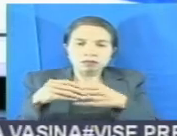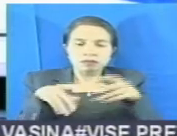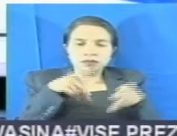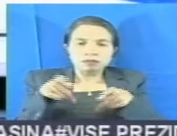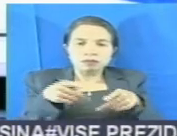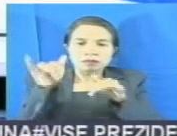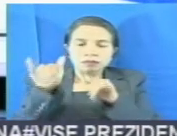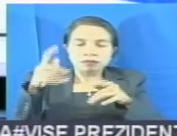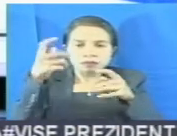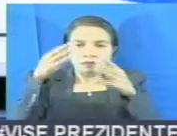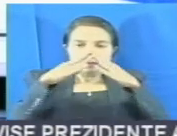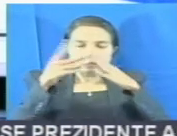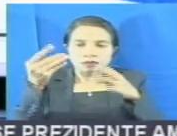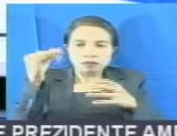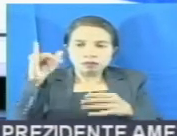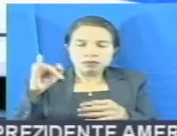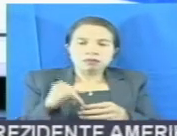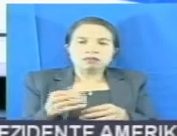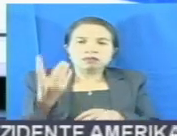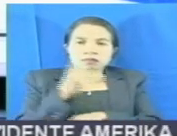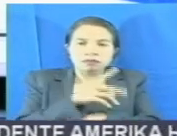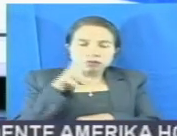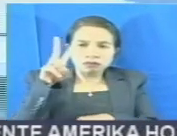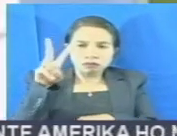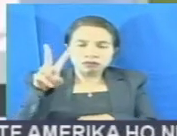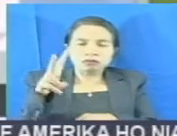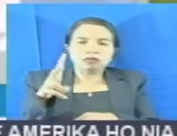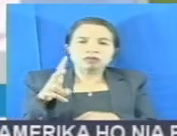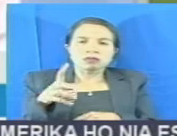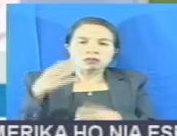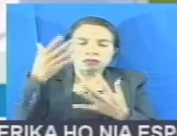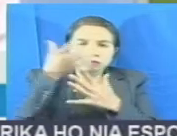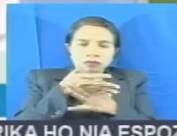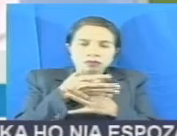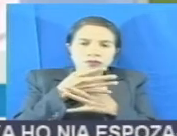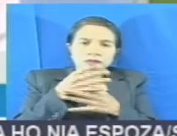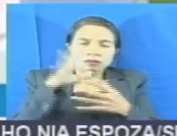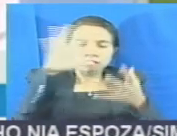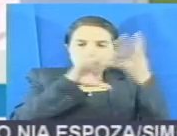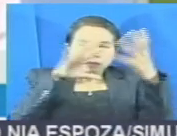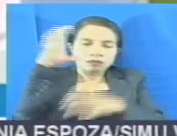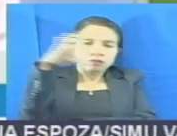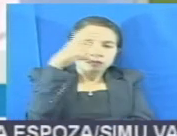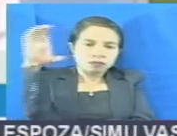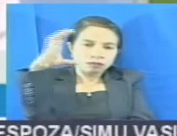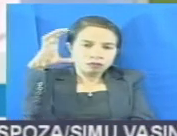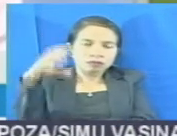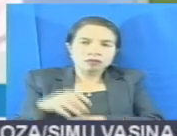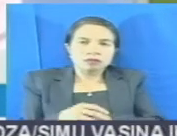a tua de Lorong Rua, Lorong Tolita, Lorong Rua, tua Natal, no semana aí